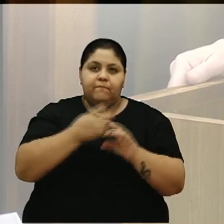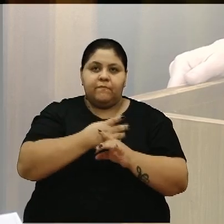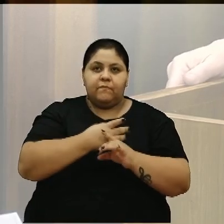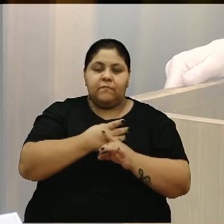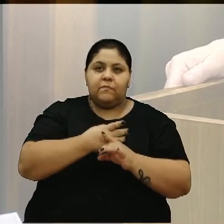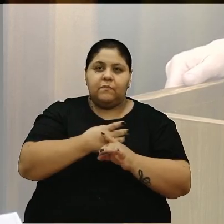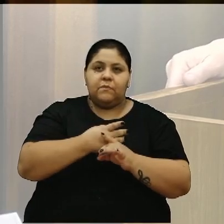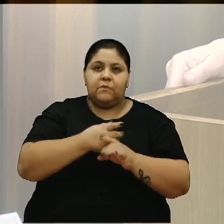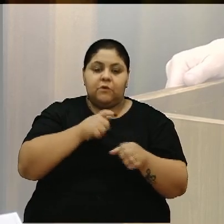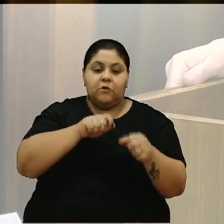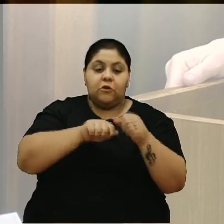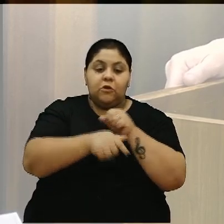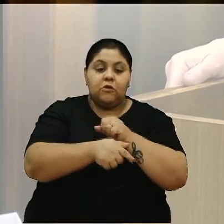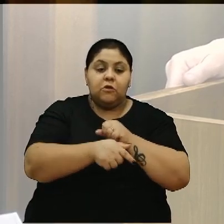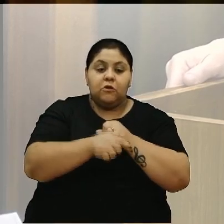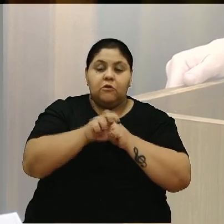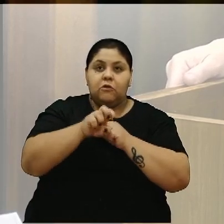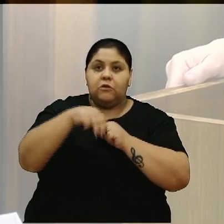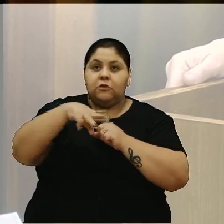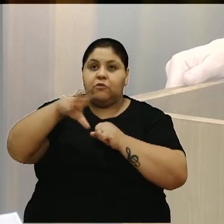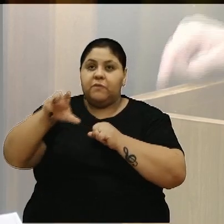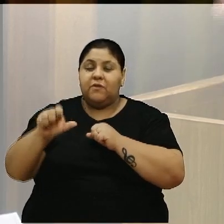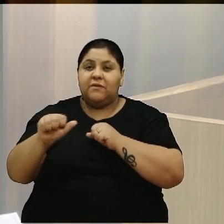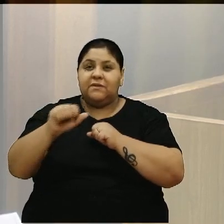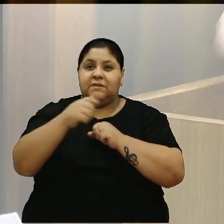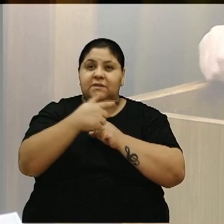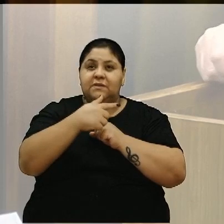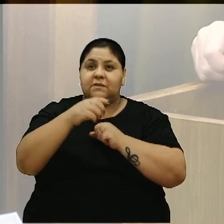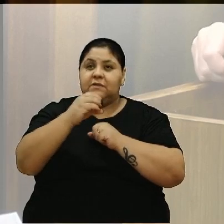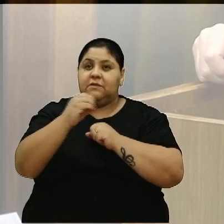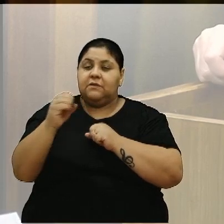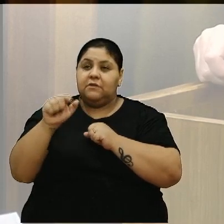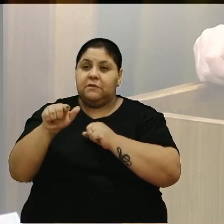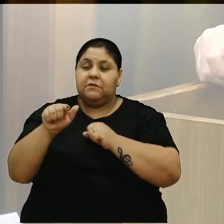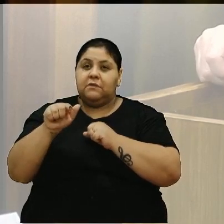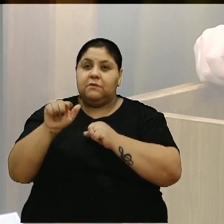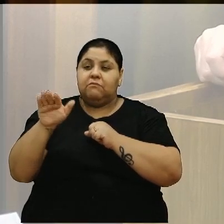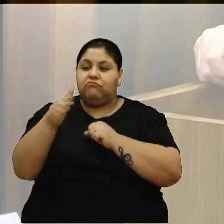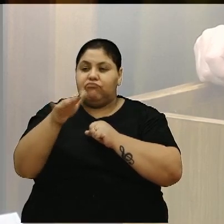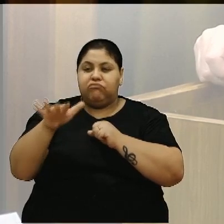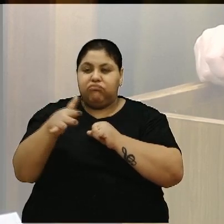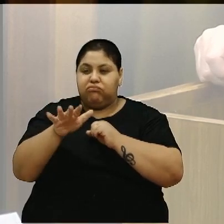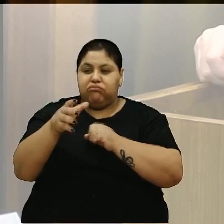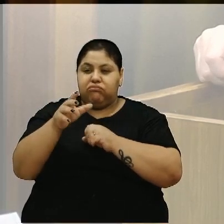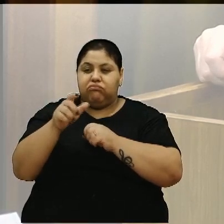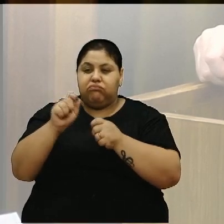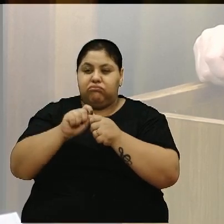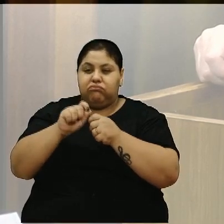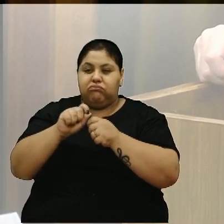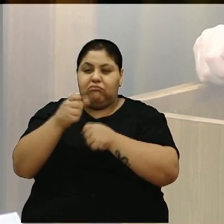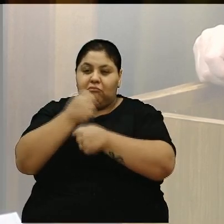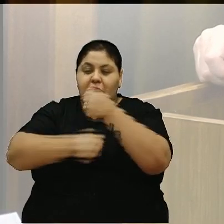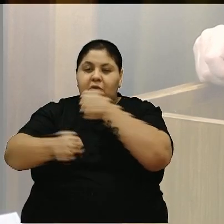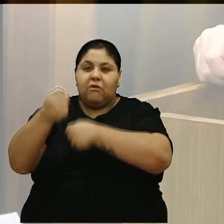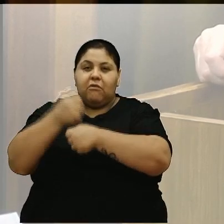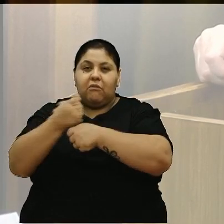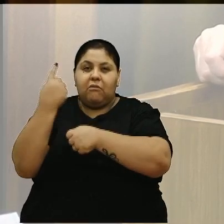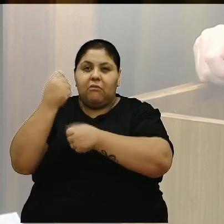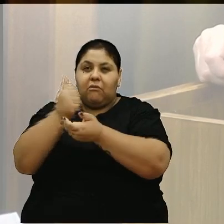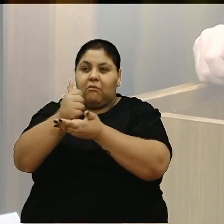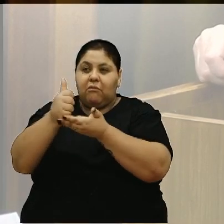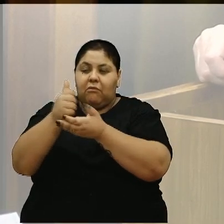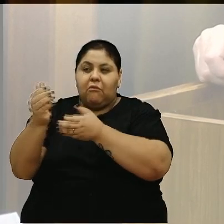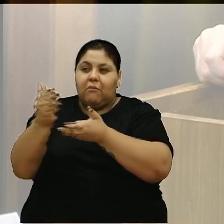investimento de 5 milhões e 700 mil reais. Isso foi uma estimativa que fizemos no ano passado, com base na possibilidade de